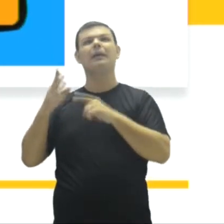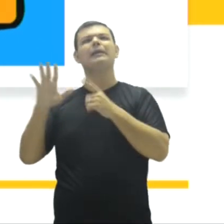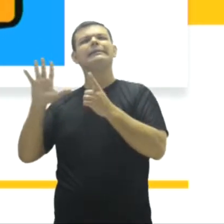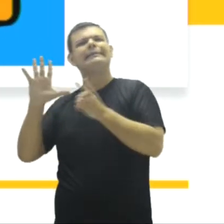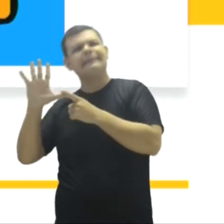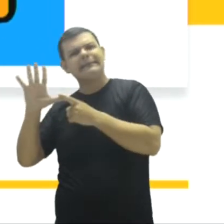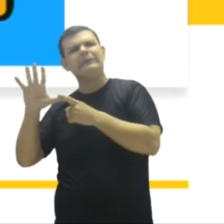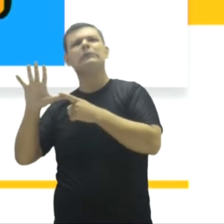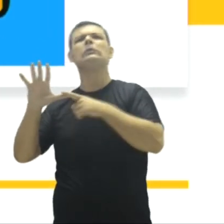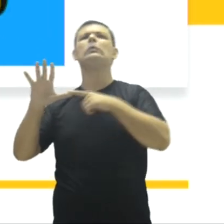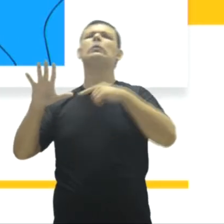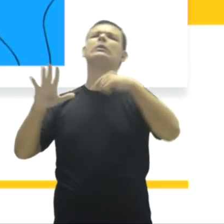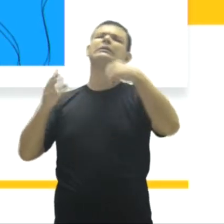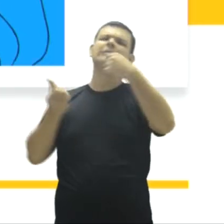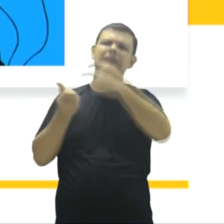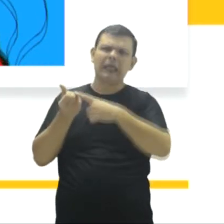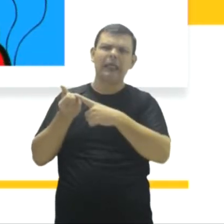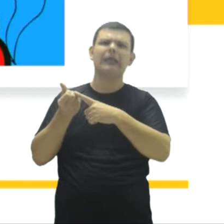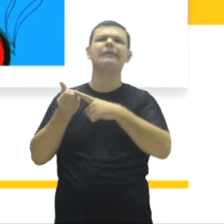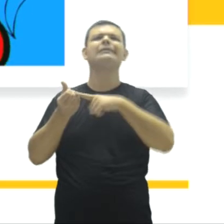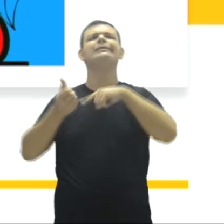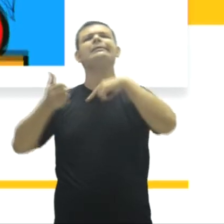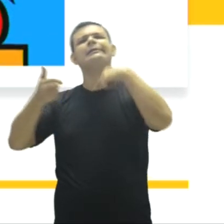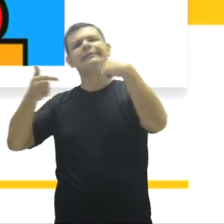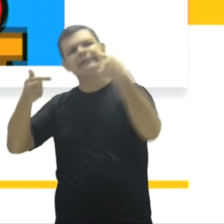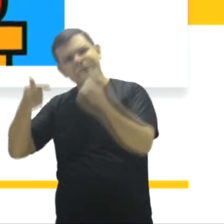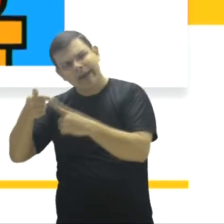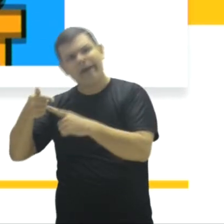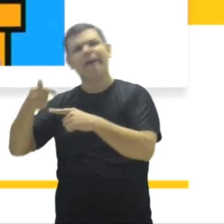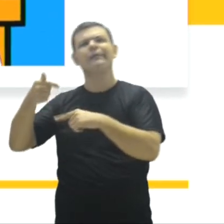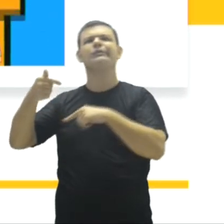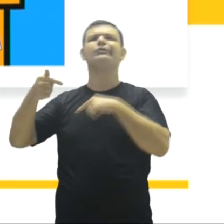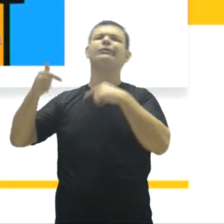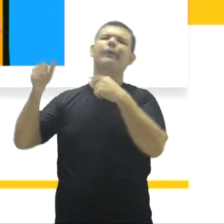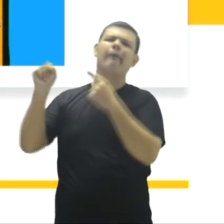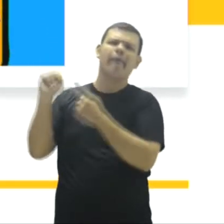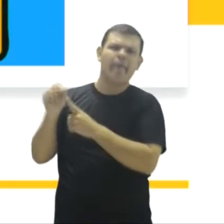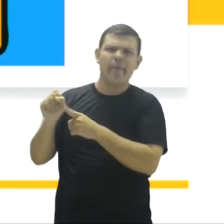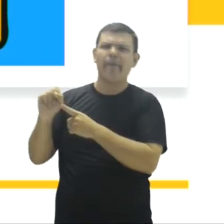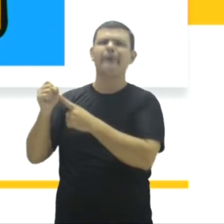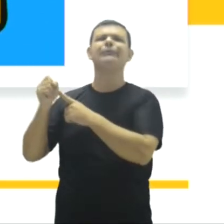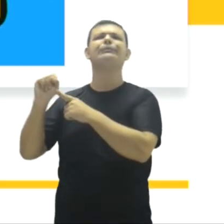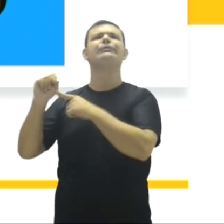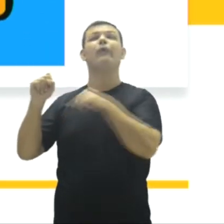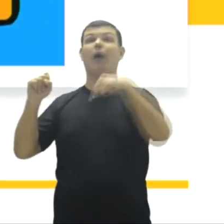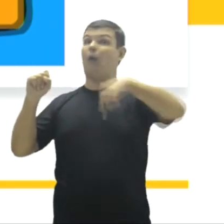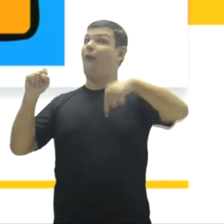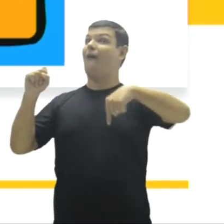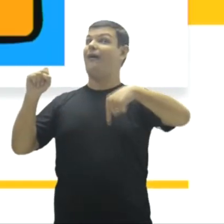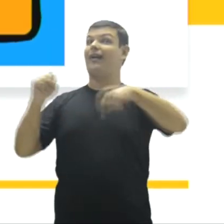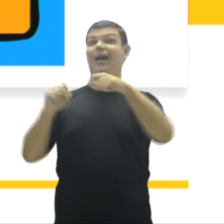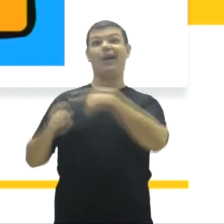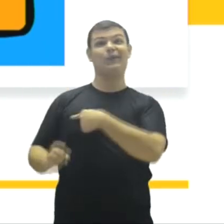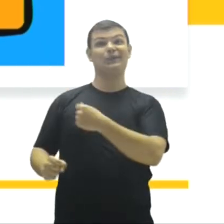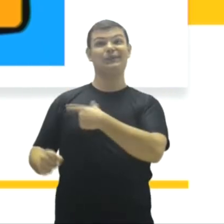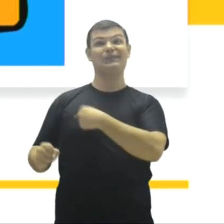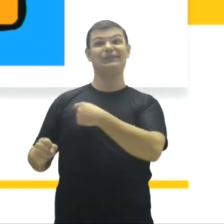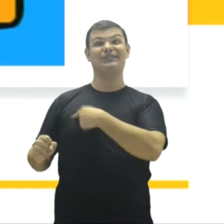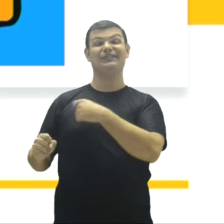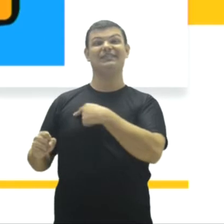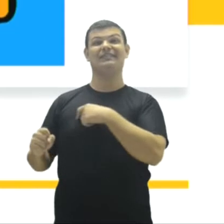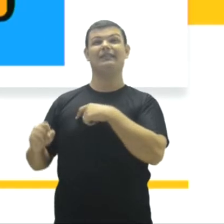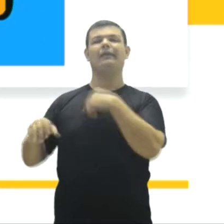maio, 6, o mês 7, julho, 8, que é o mês que nós estamos, o mês de